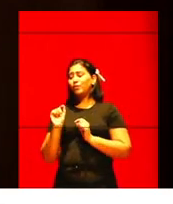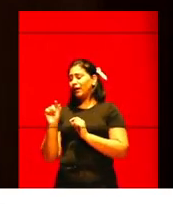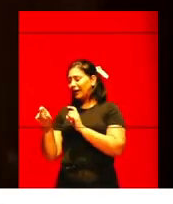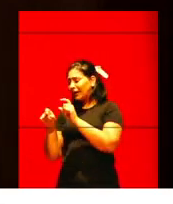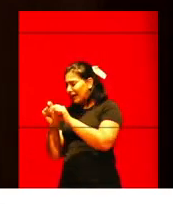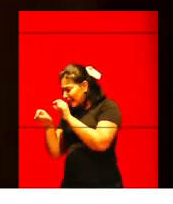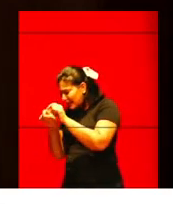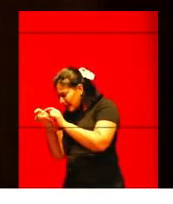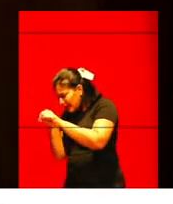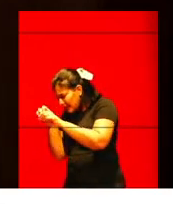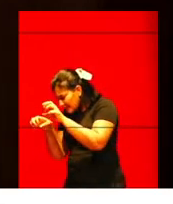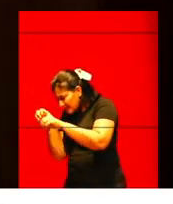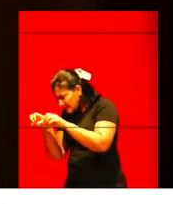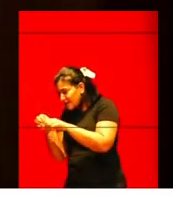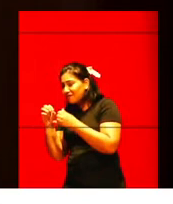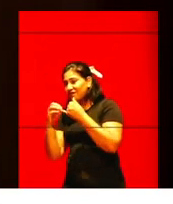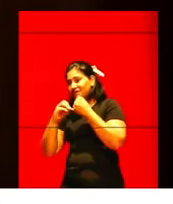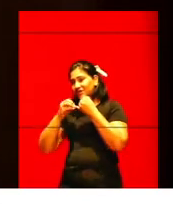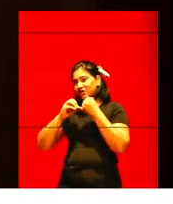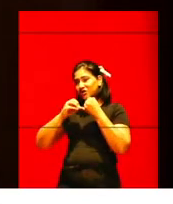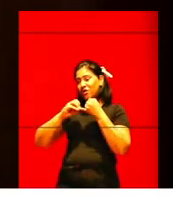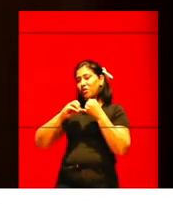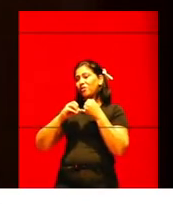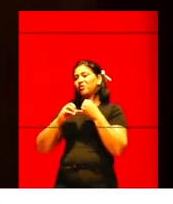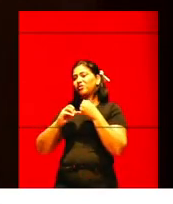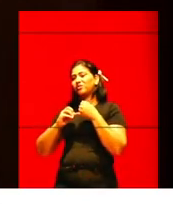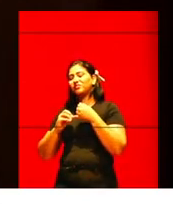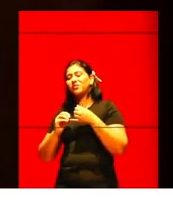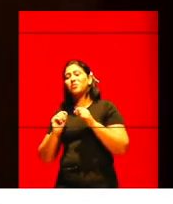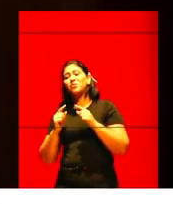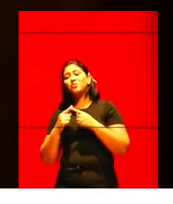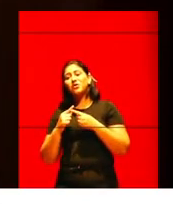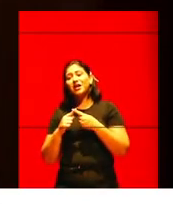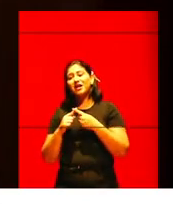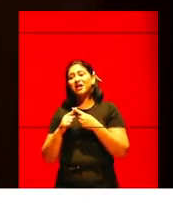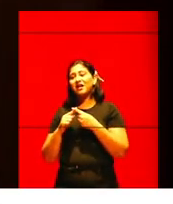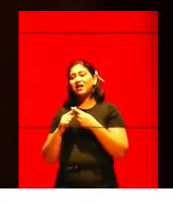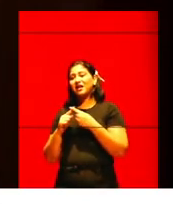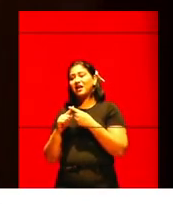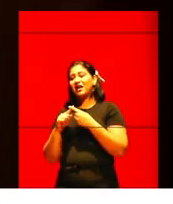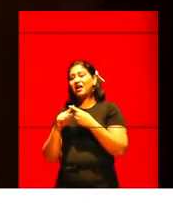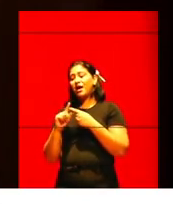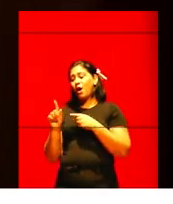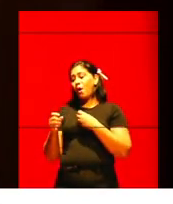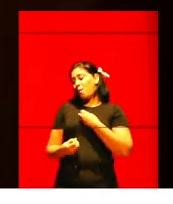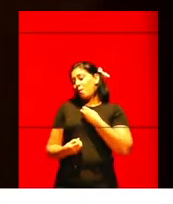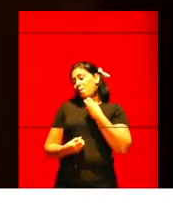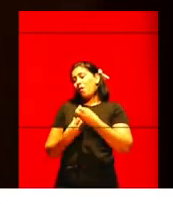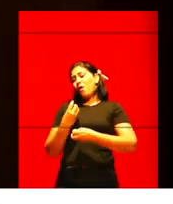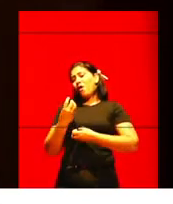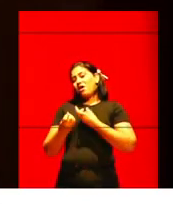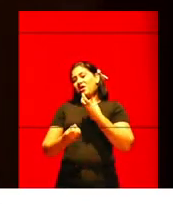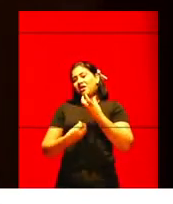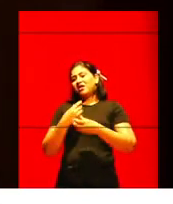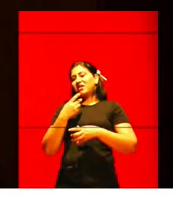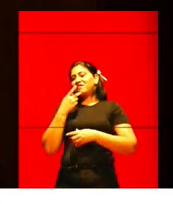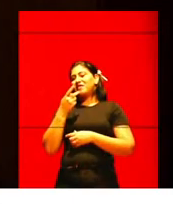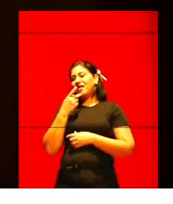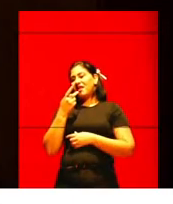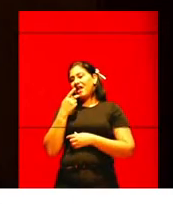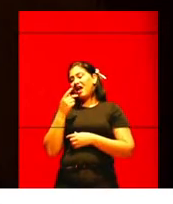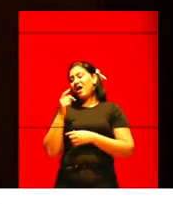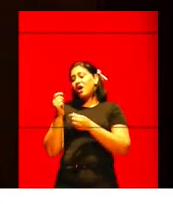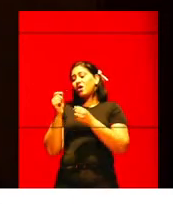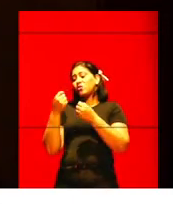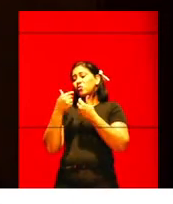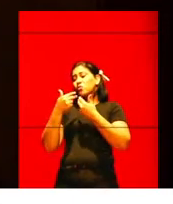E ele vai dizer que fazer poesia é como catar feijão. Ou seja, ele é um poeta e está falando sobre o fazer